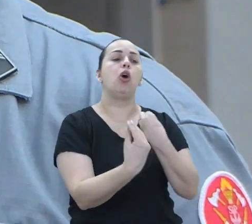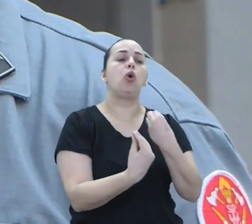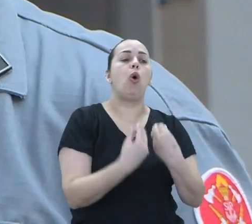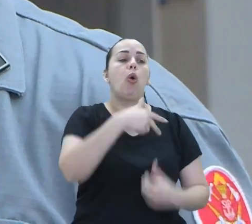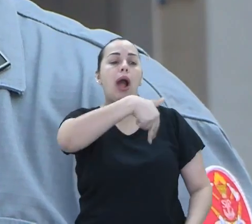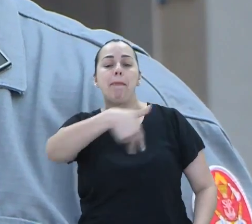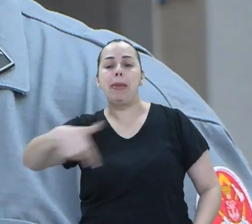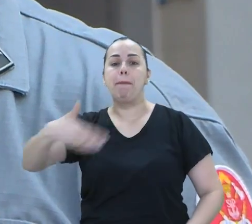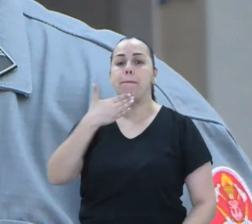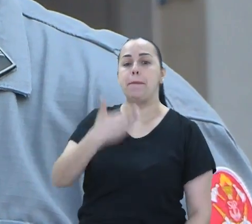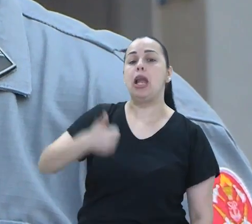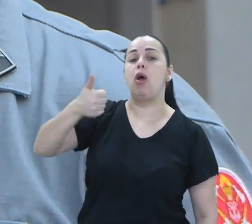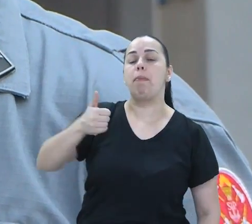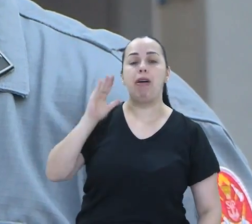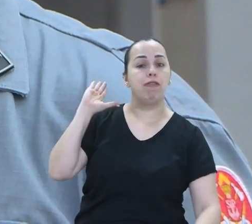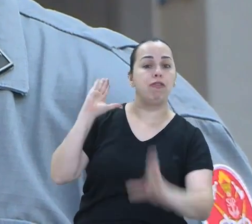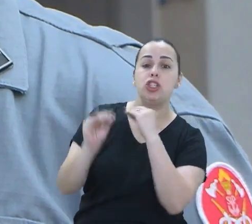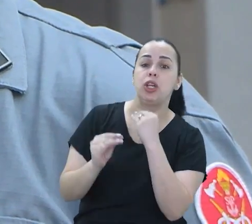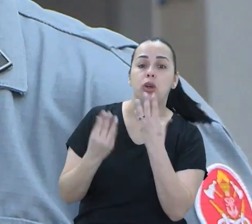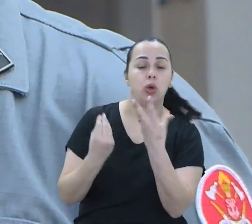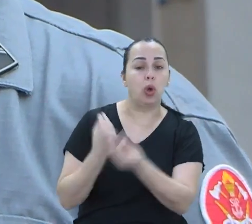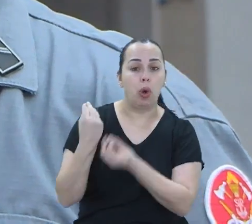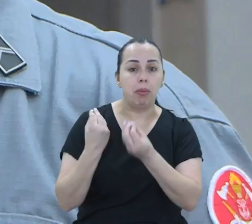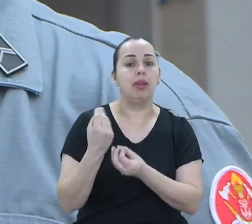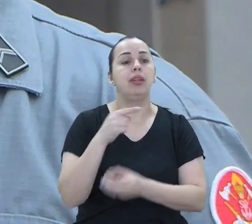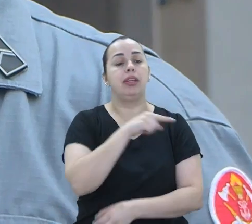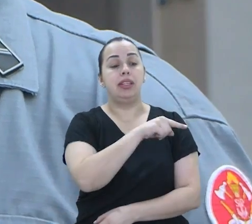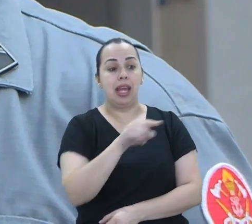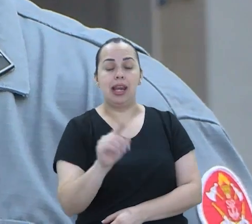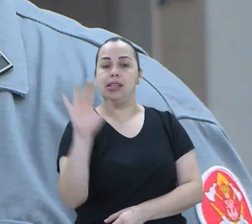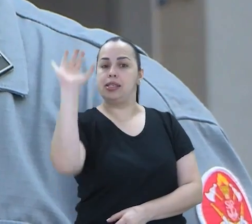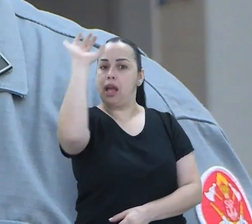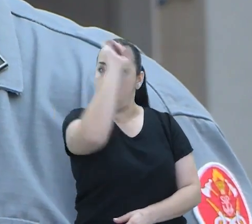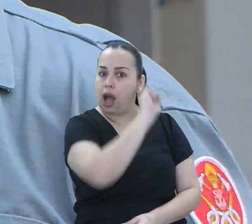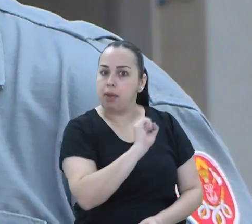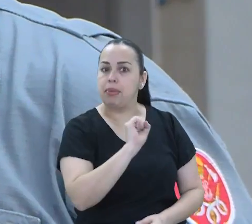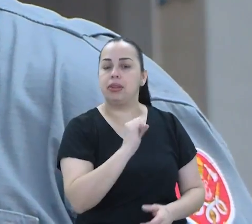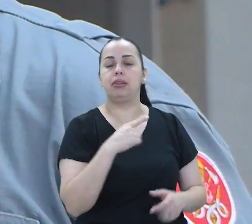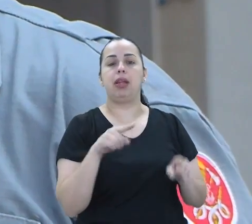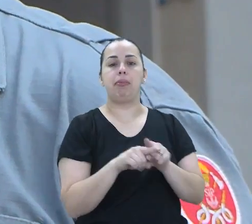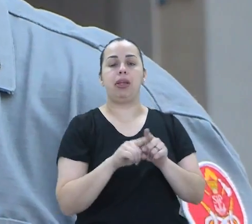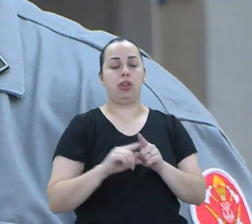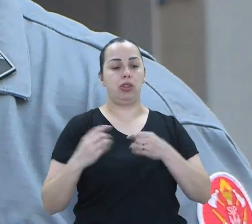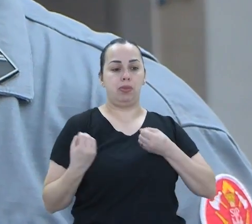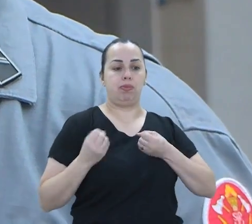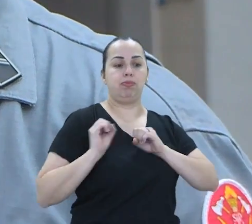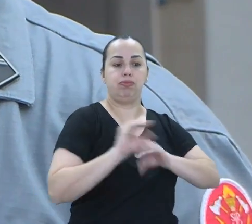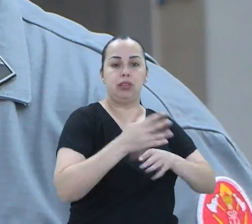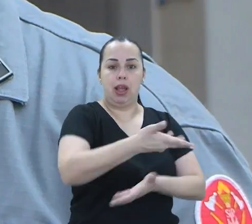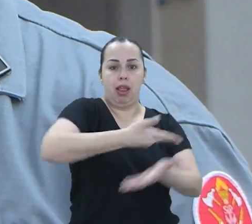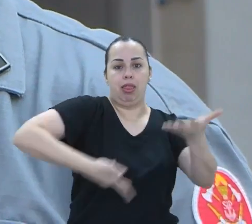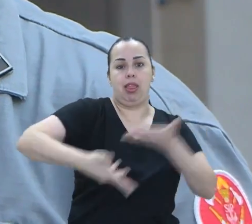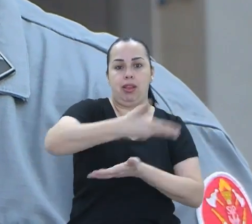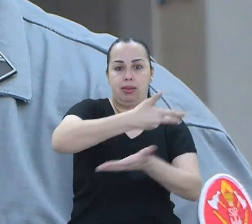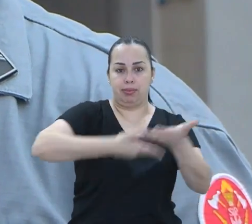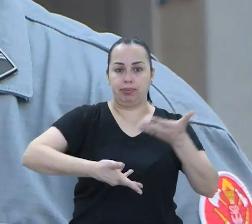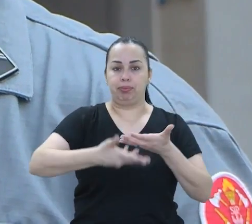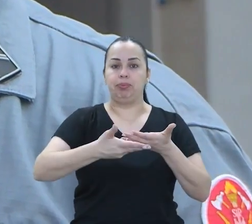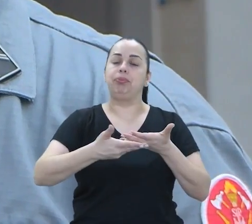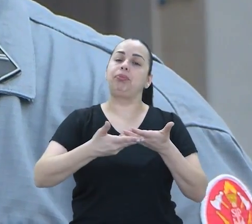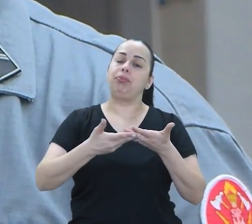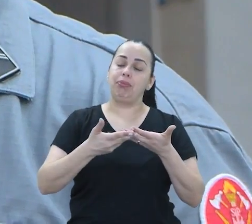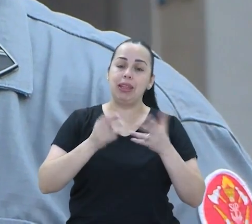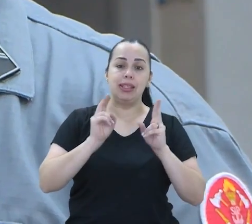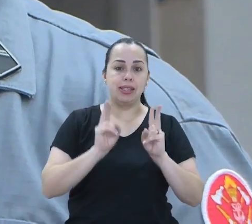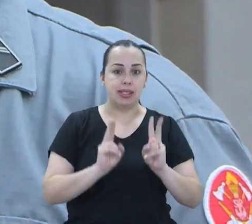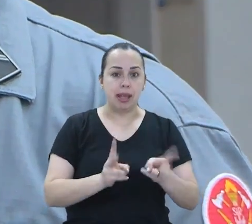Qual seria o melhor caminho para sair da escola? E aí, com o conhecimento deles e um pouco que a gente leva também de conhecimento para eles, a gente faz o abandono